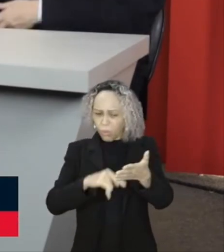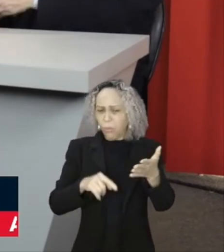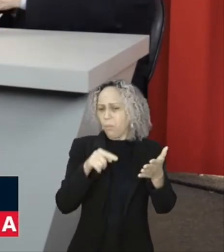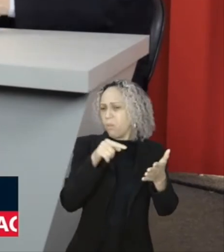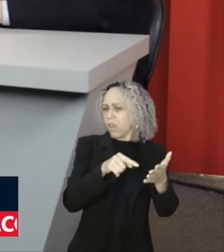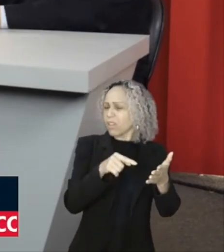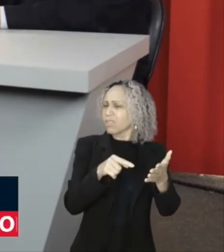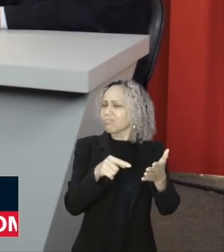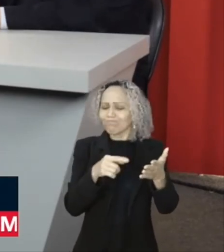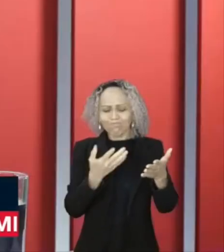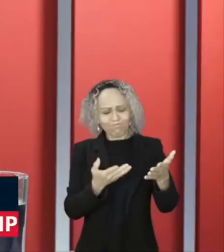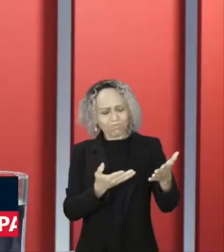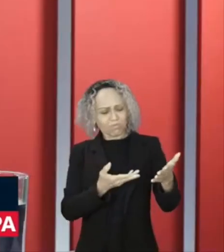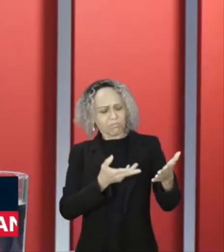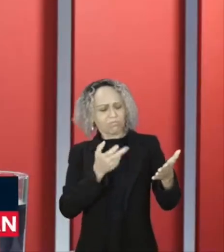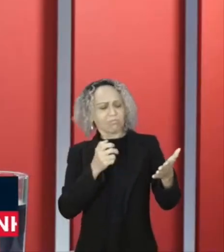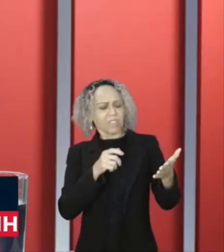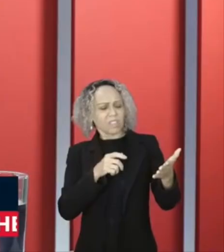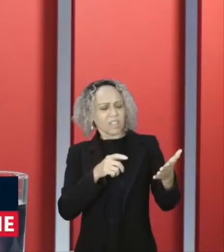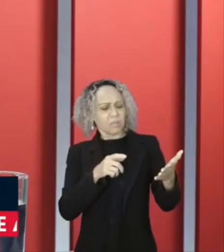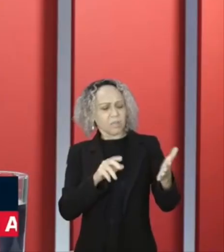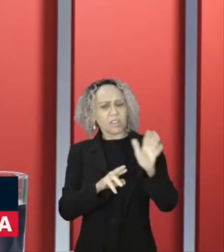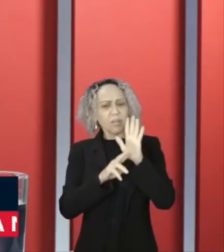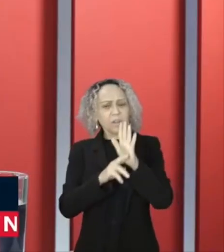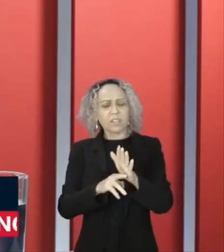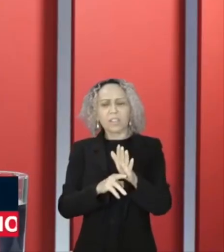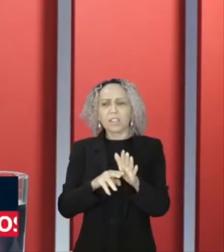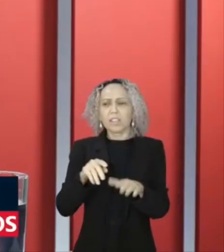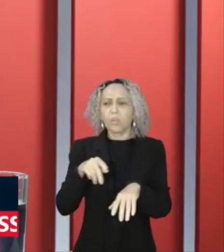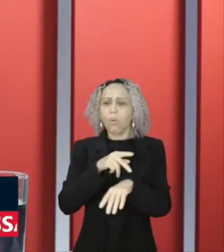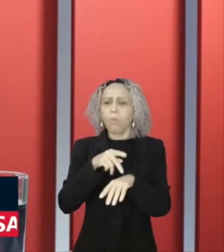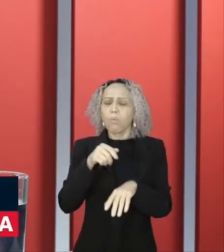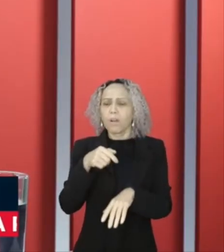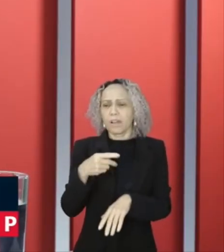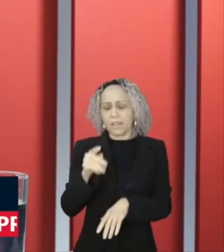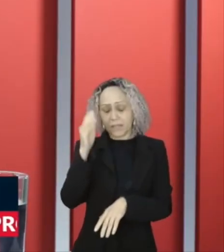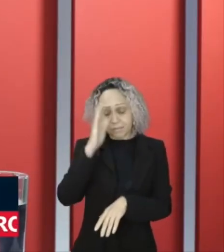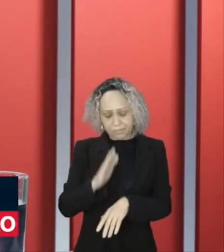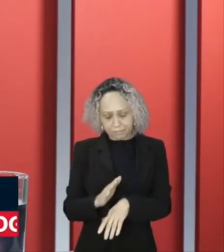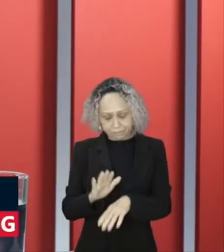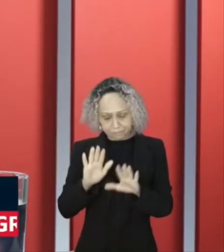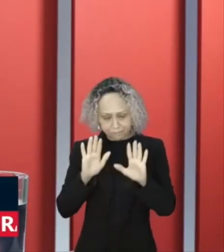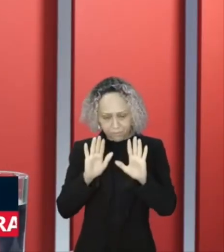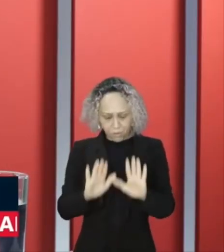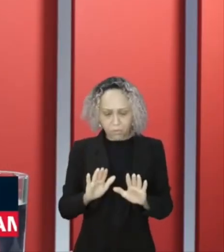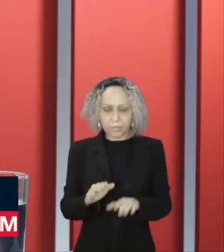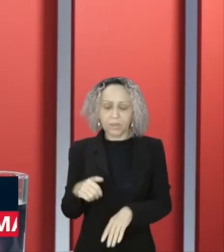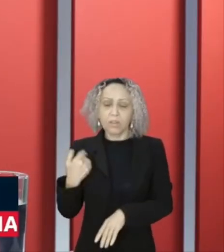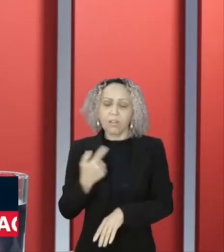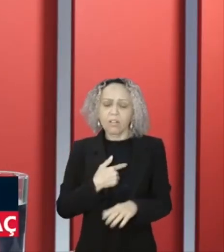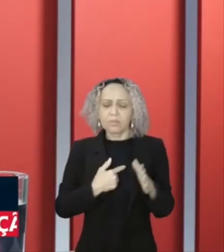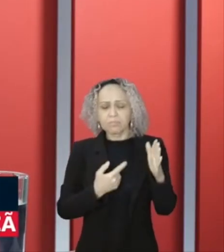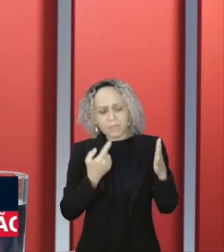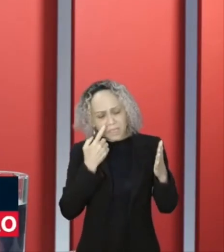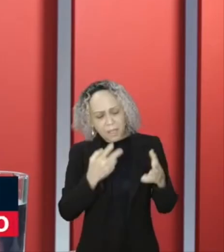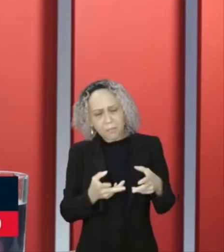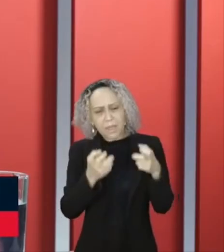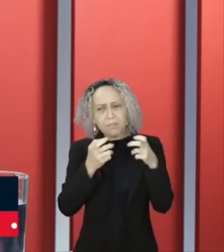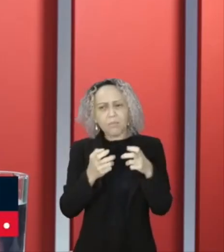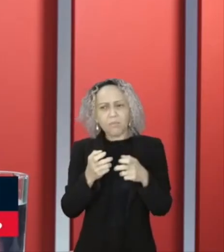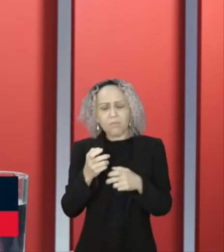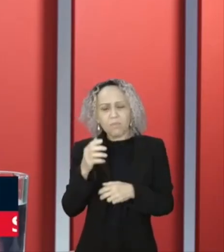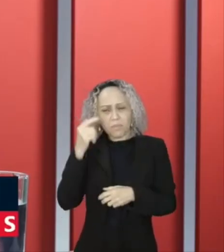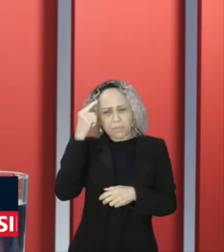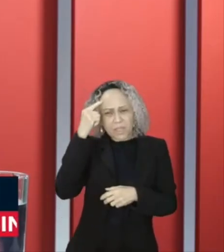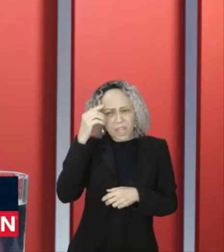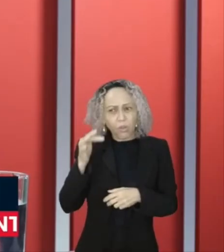muito importante, né? Nós temos agora uma visão de futuro. O PPA anterior, que ainda está vigente, que é o que limita as ações